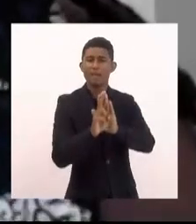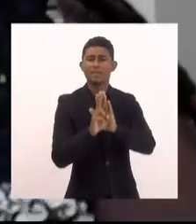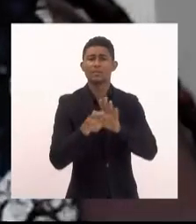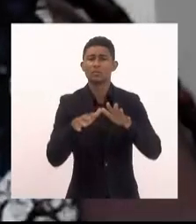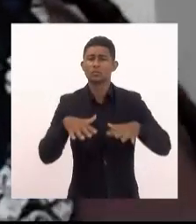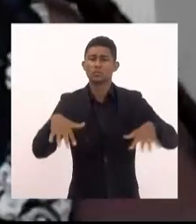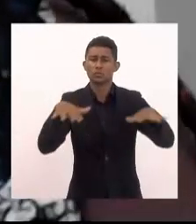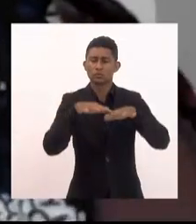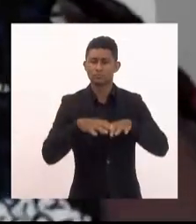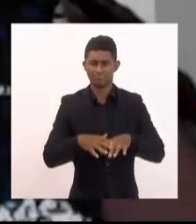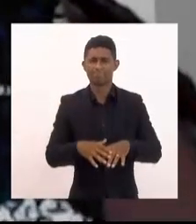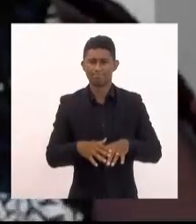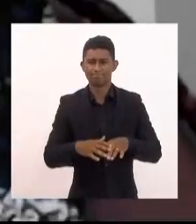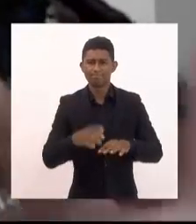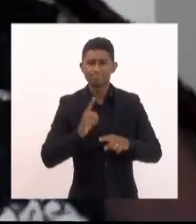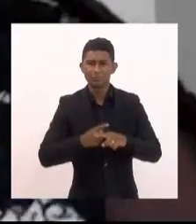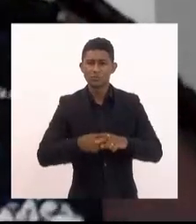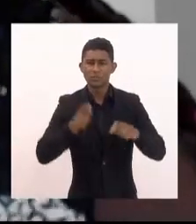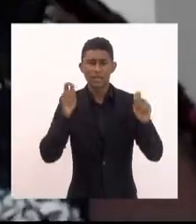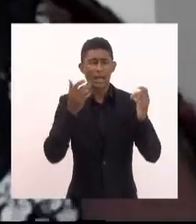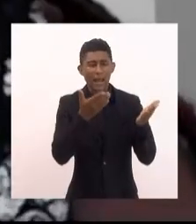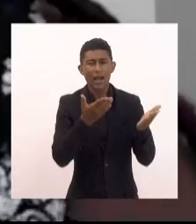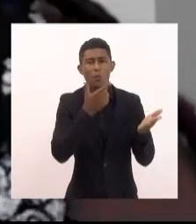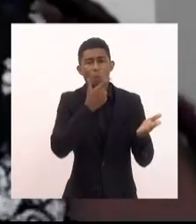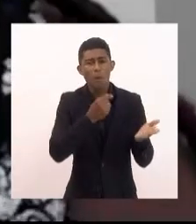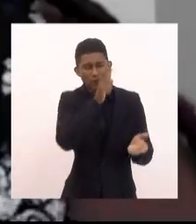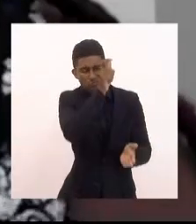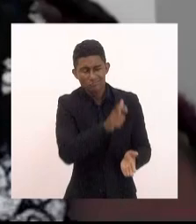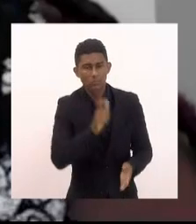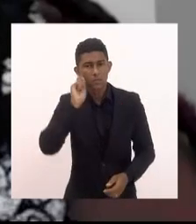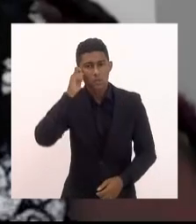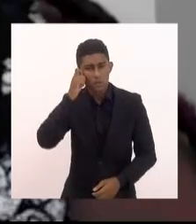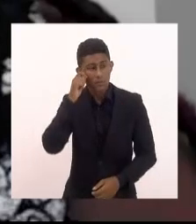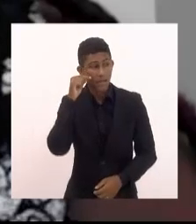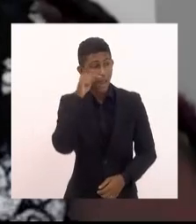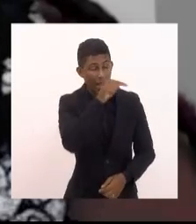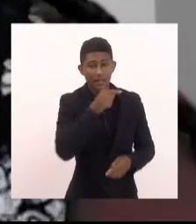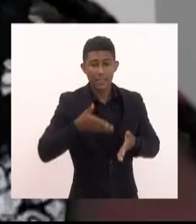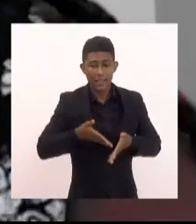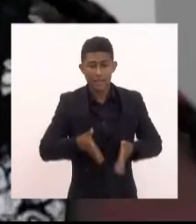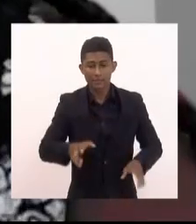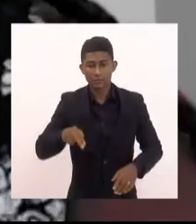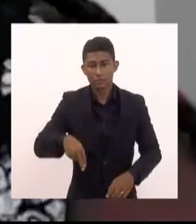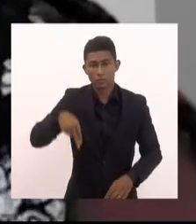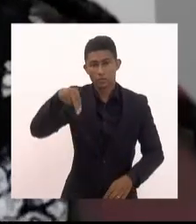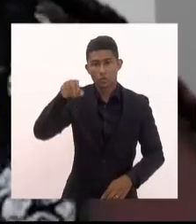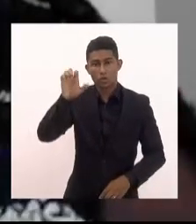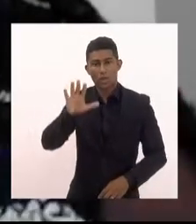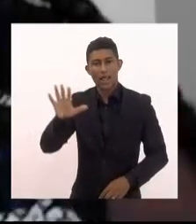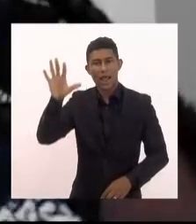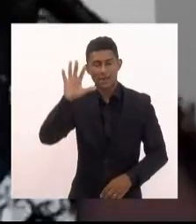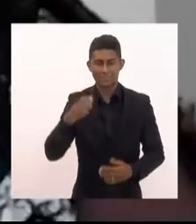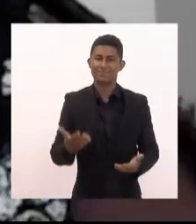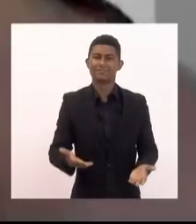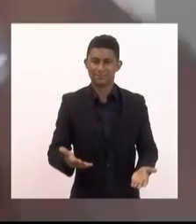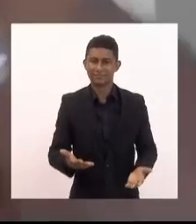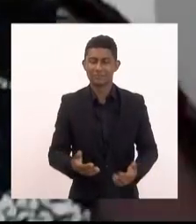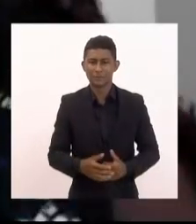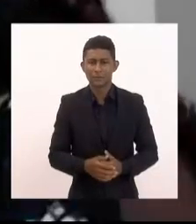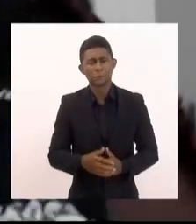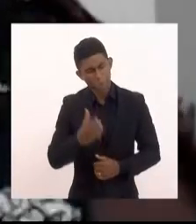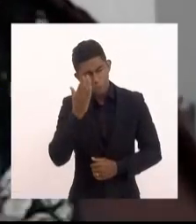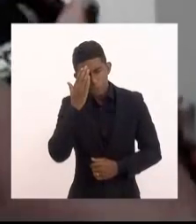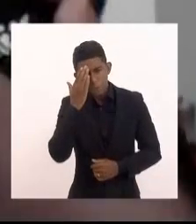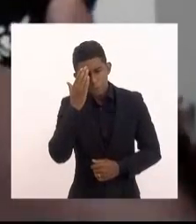enquanto possibilidade de homem negro, nordestino, né? Todo o estereótipo que